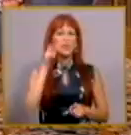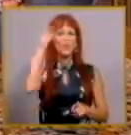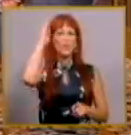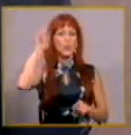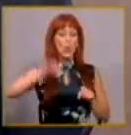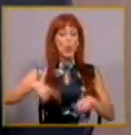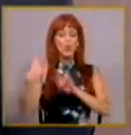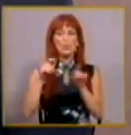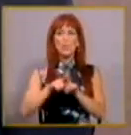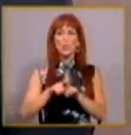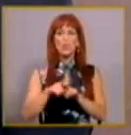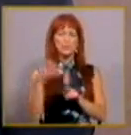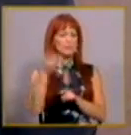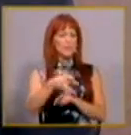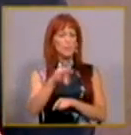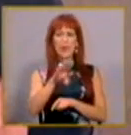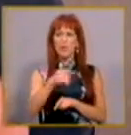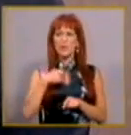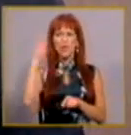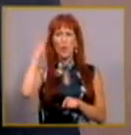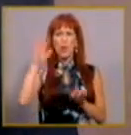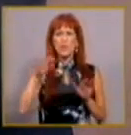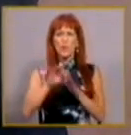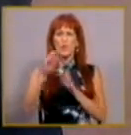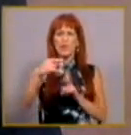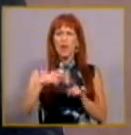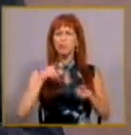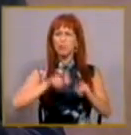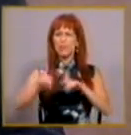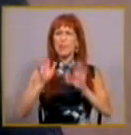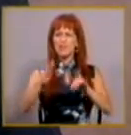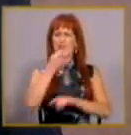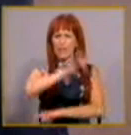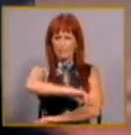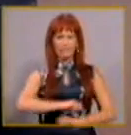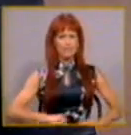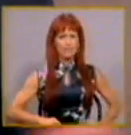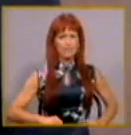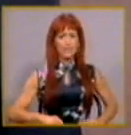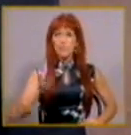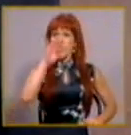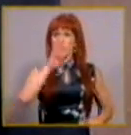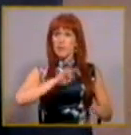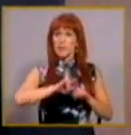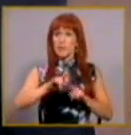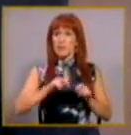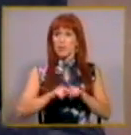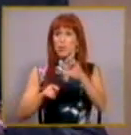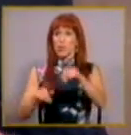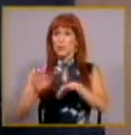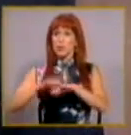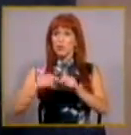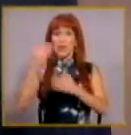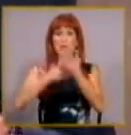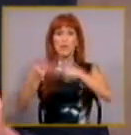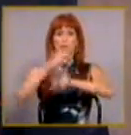hoje no debate e do que tem ido o Partido Socialista. E eu acho que é um sinal político que vale a pena sinalizar. É que, se o deputado Ademaral tinha razão quando dizia que a moção